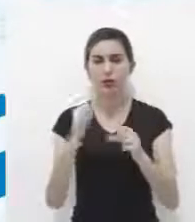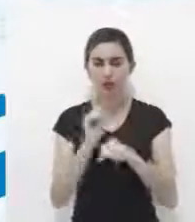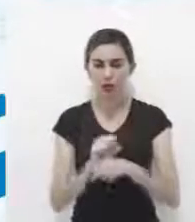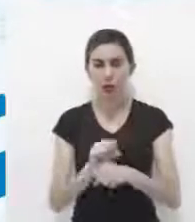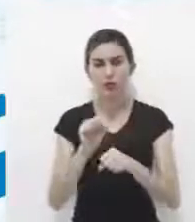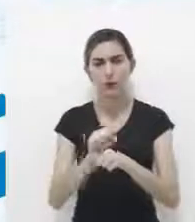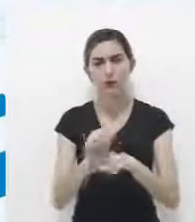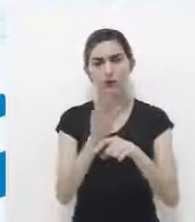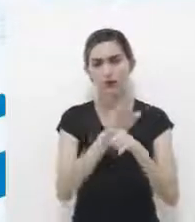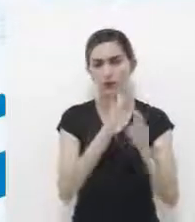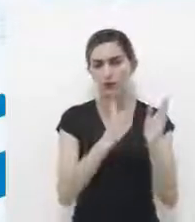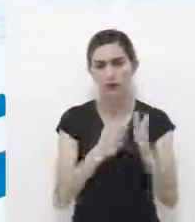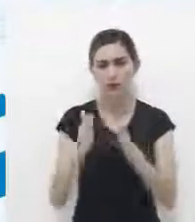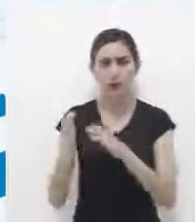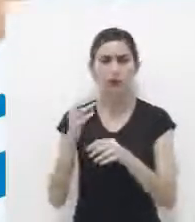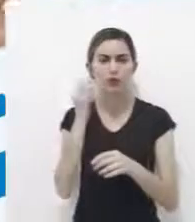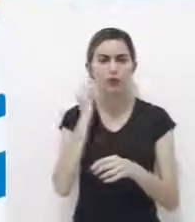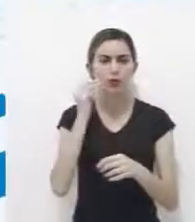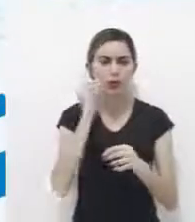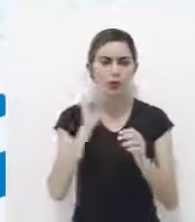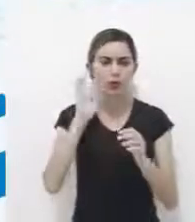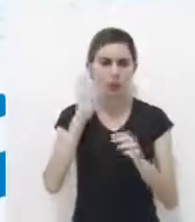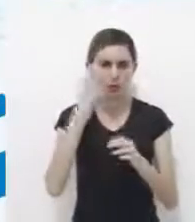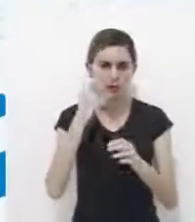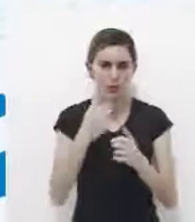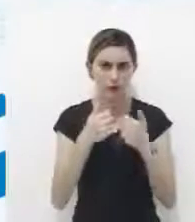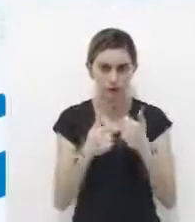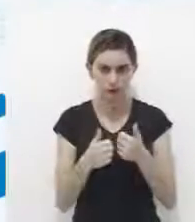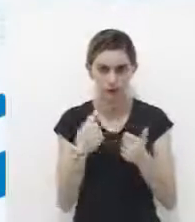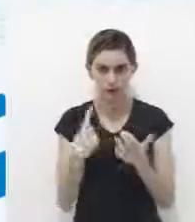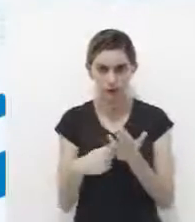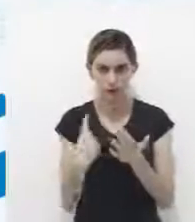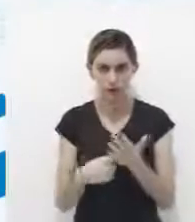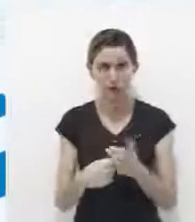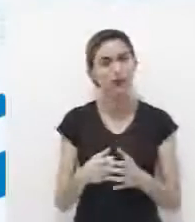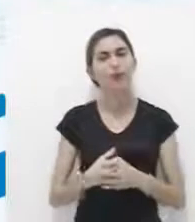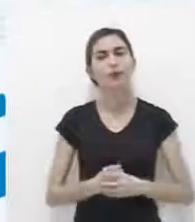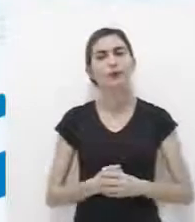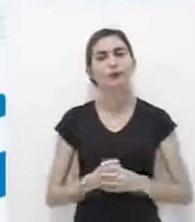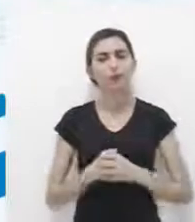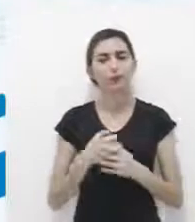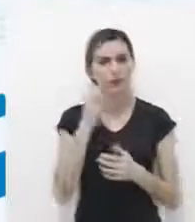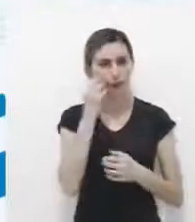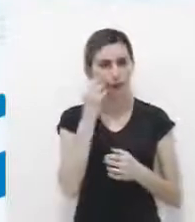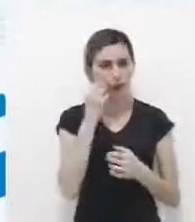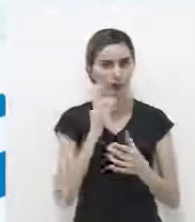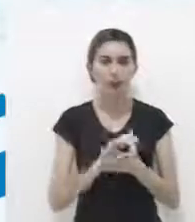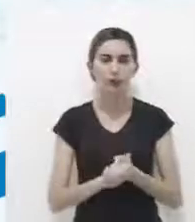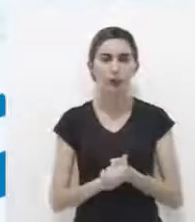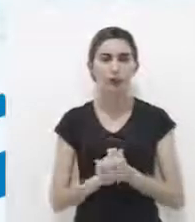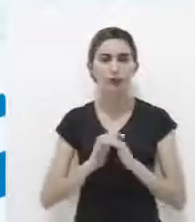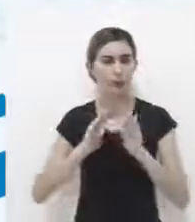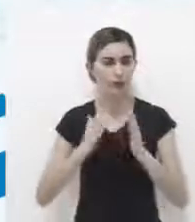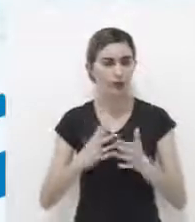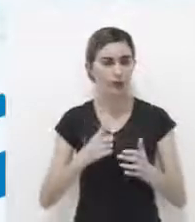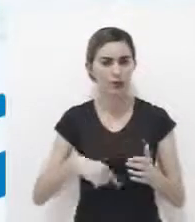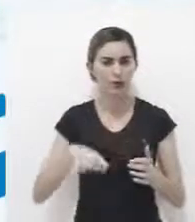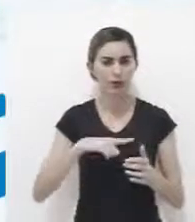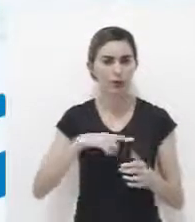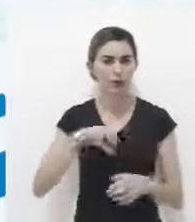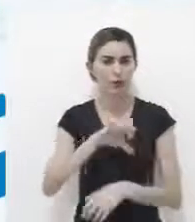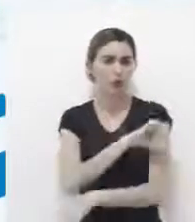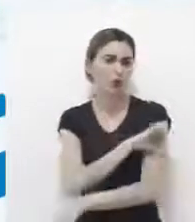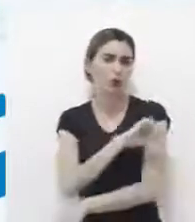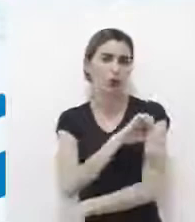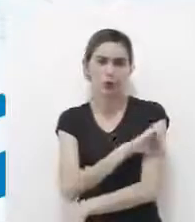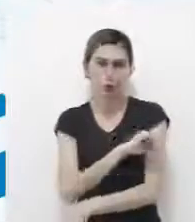depois vai parando esse vídeo, vai voltando, tentando resolver. Combinado? Beleza? Então vamos nessa. Olha só. Já que a